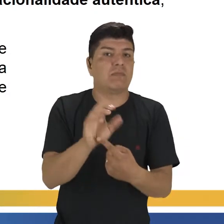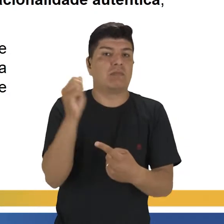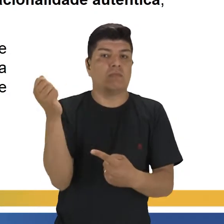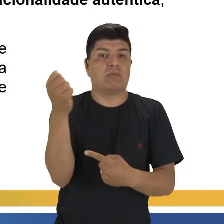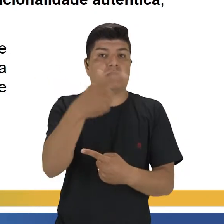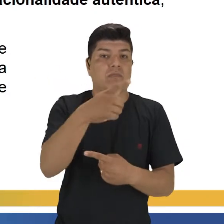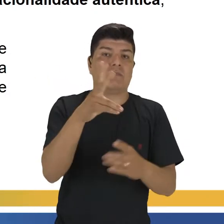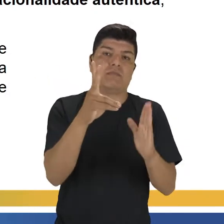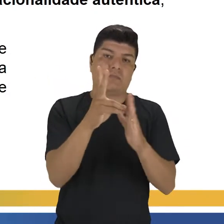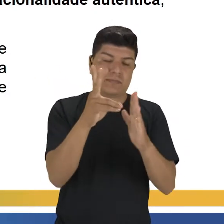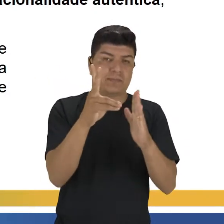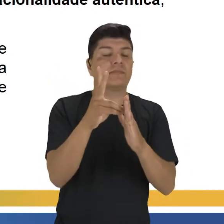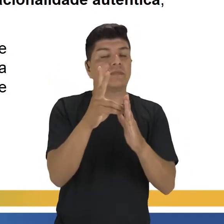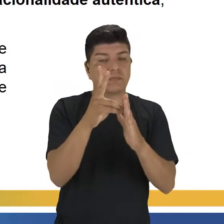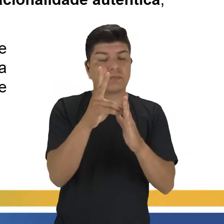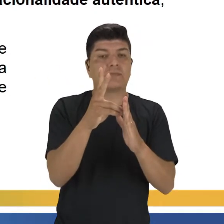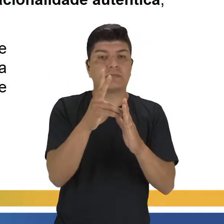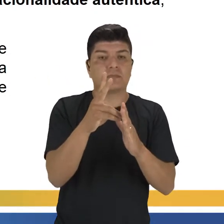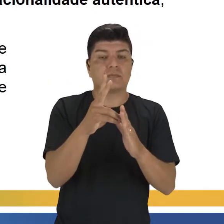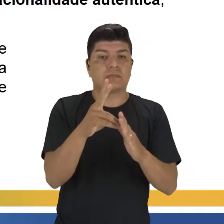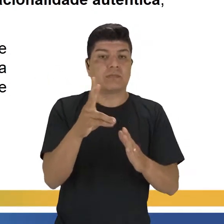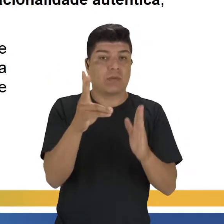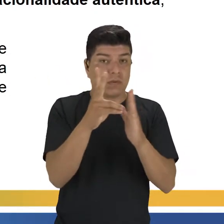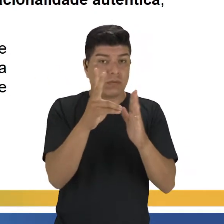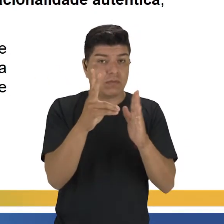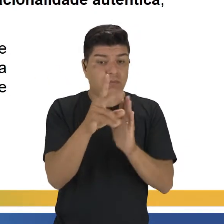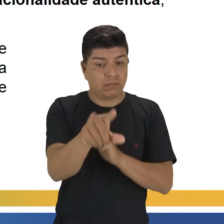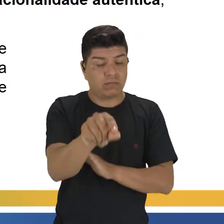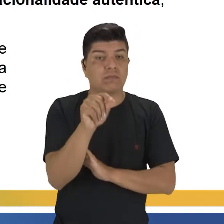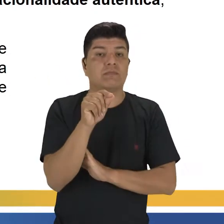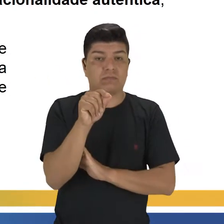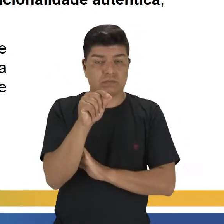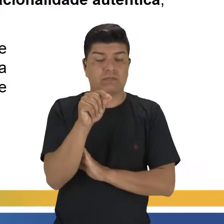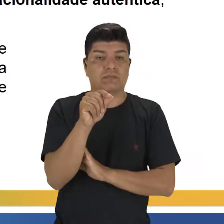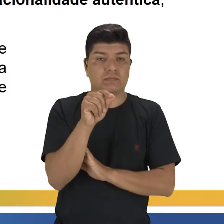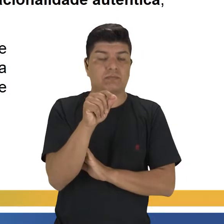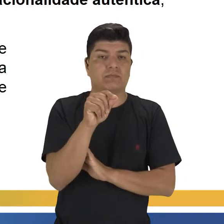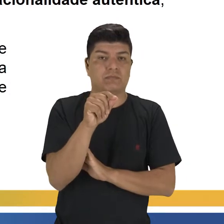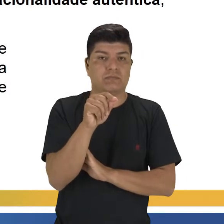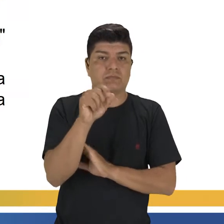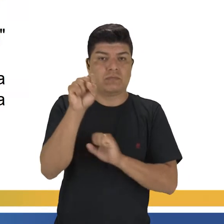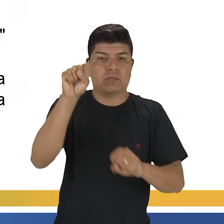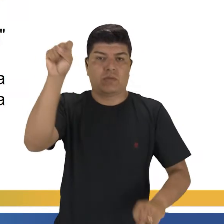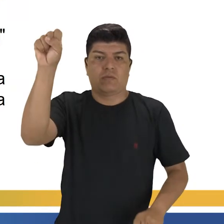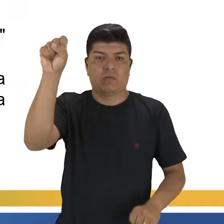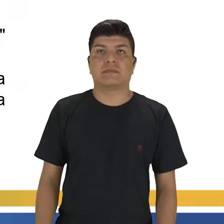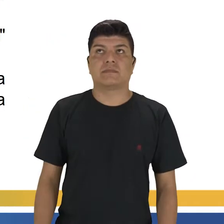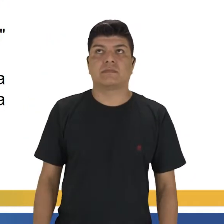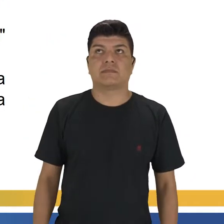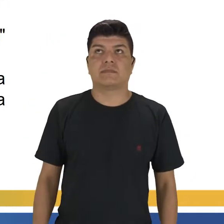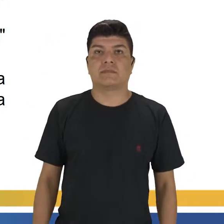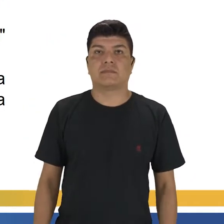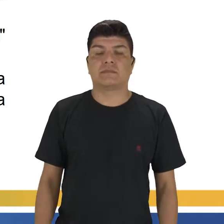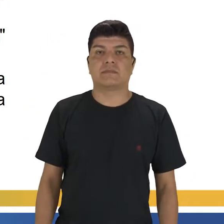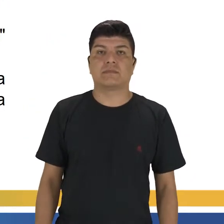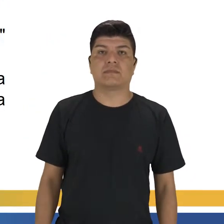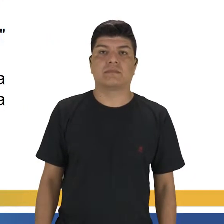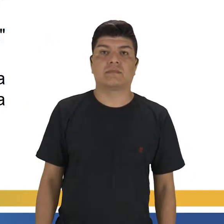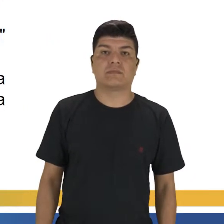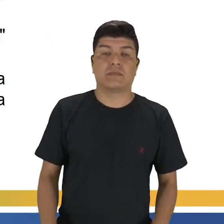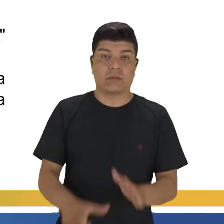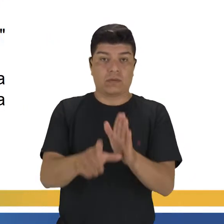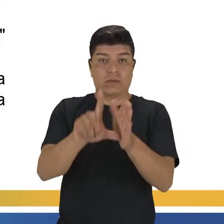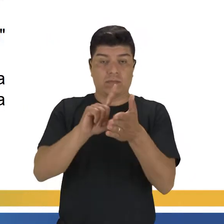índio. Então, foi ele que foi o eleito, no caso o índio, o herói nacional.